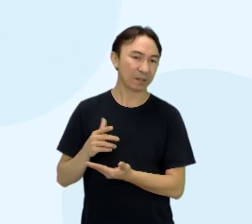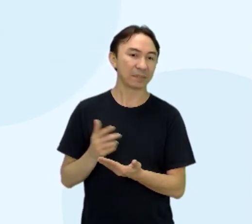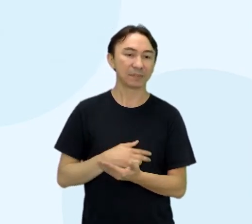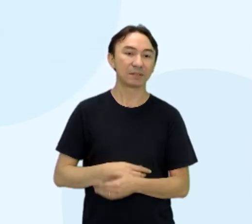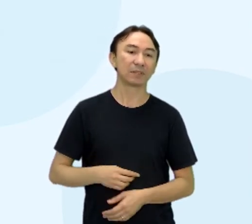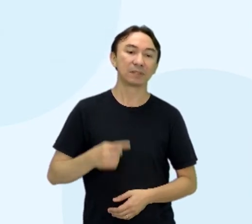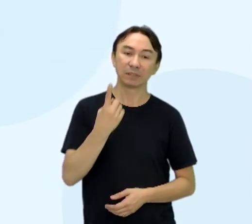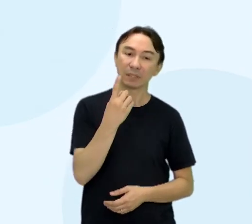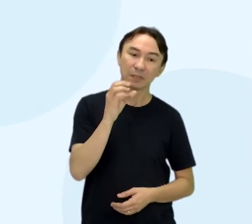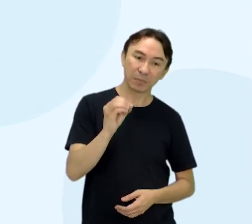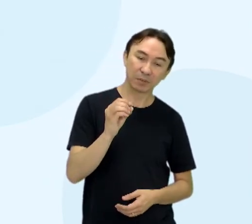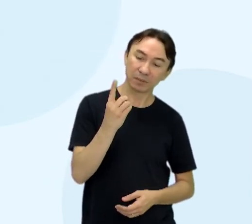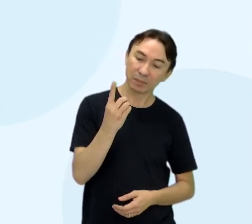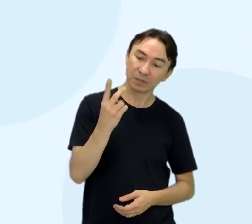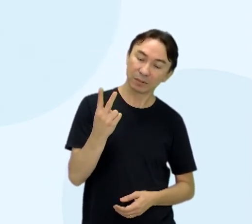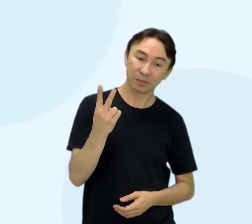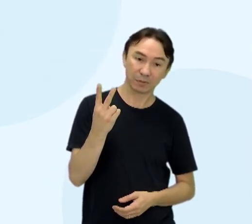Temos